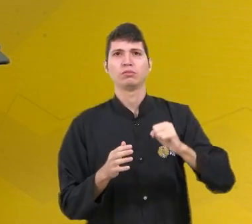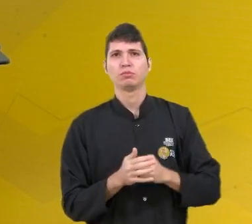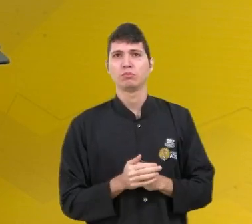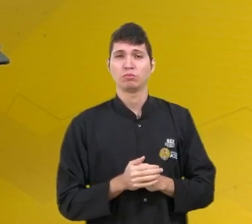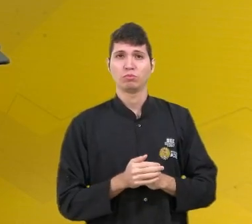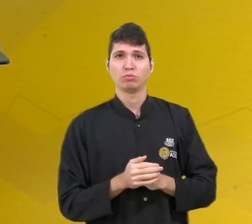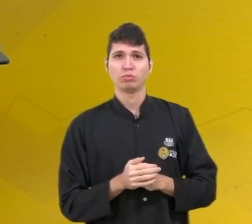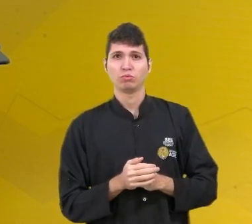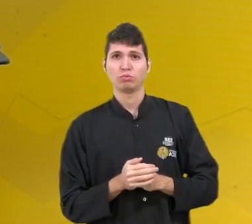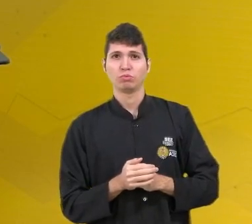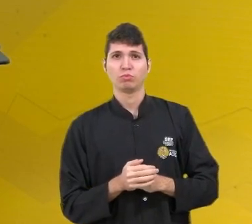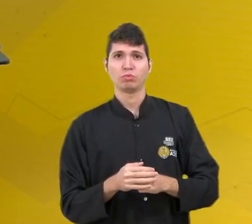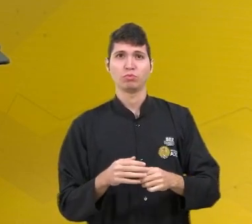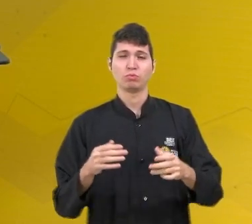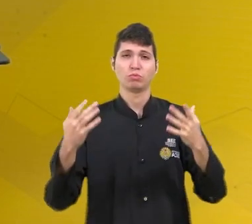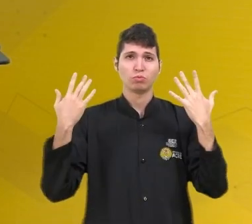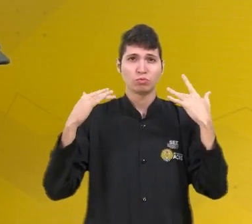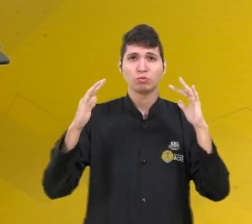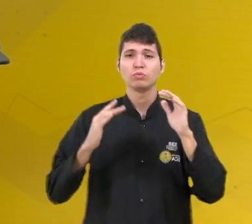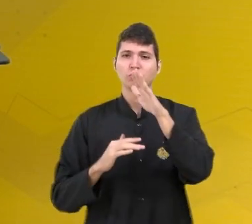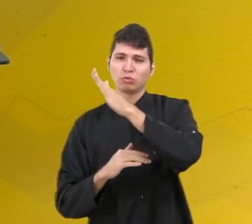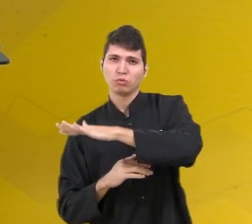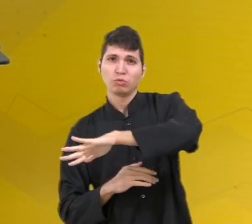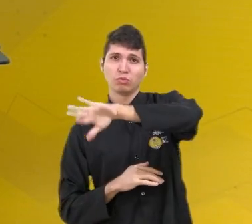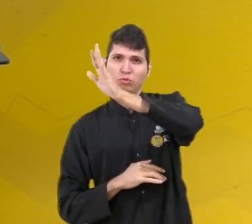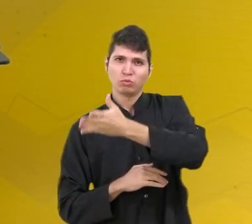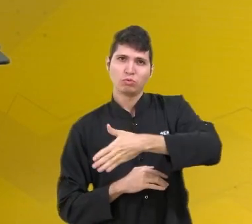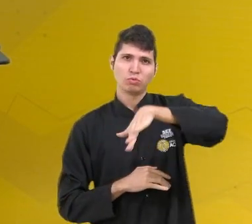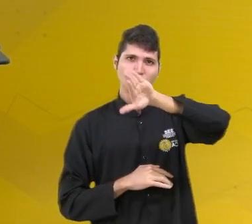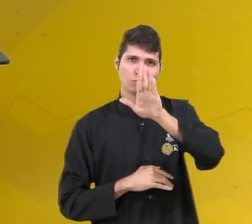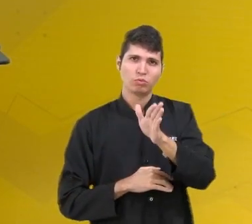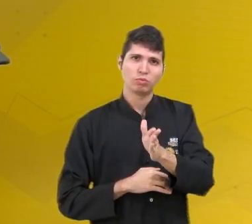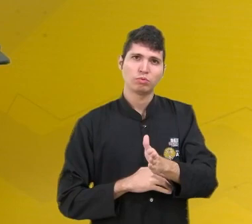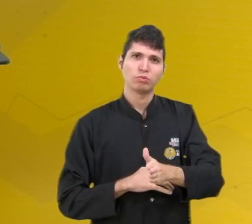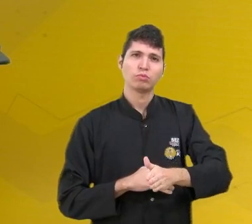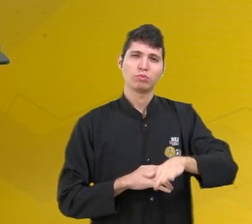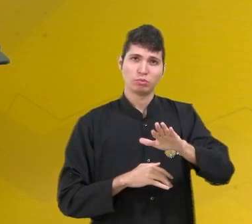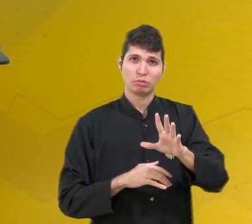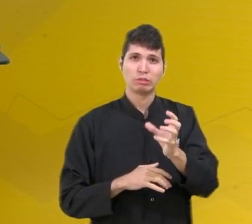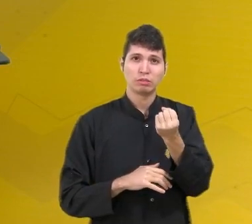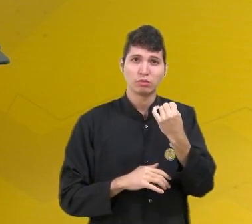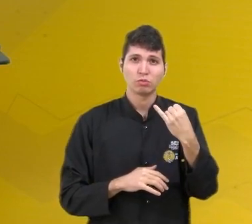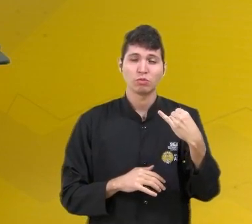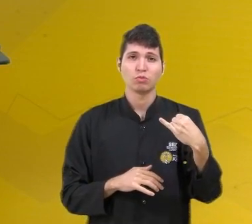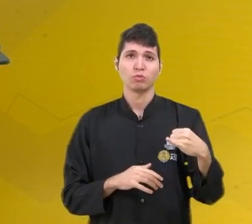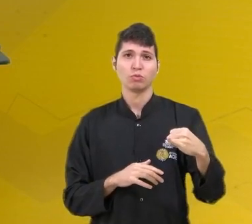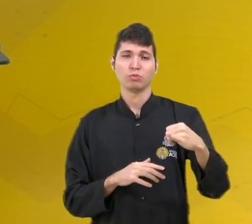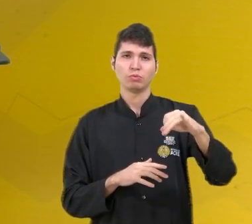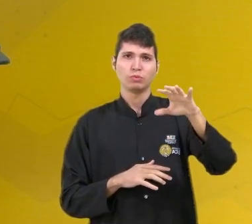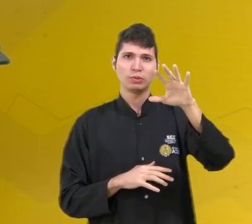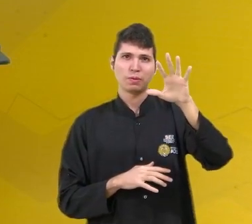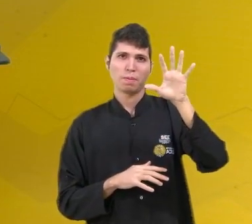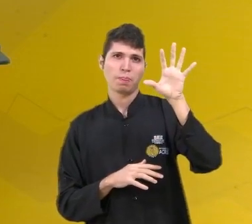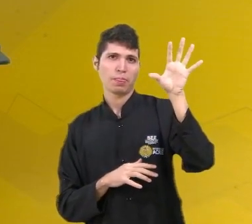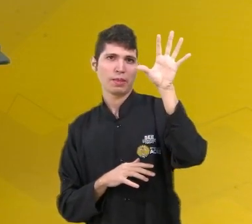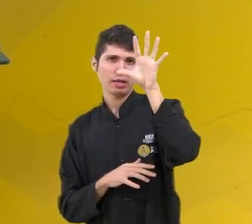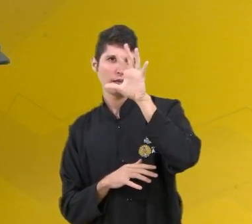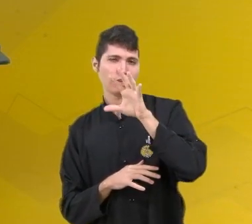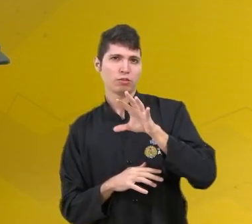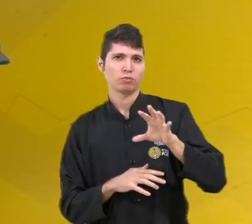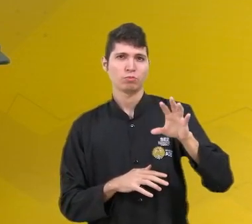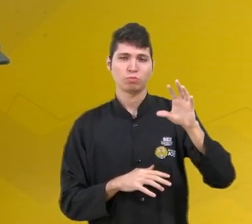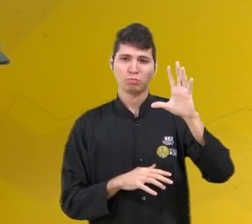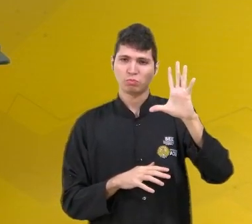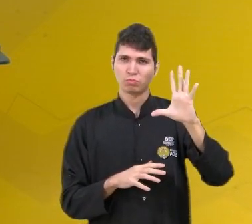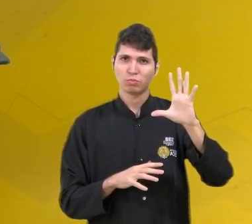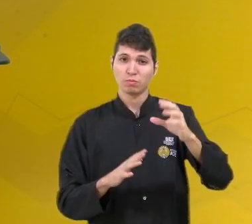naturais como de clima, né, relevo, hidrografia. Então, quando eu regionalizo, eu coloco ali num agrupamento